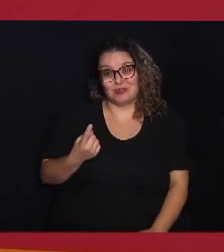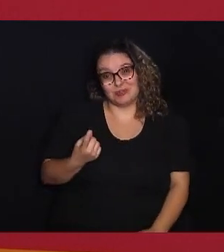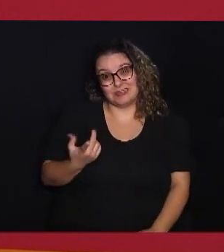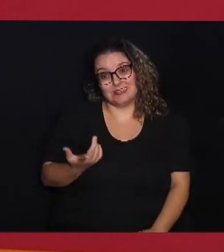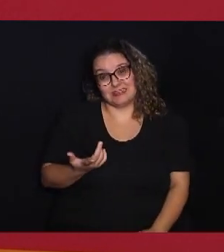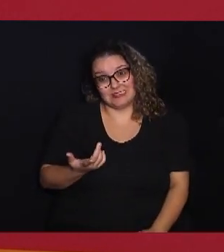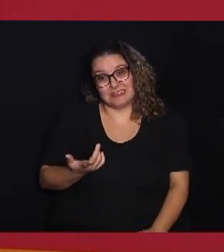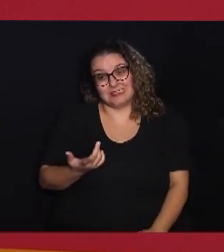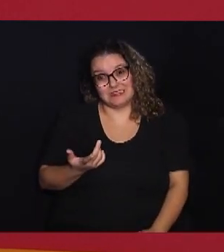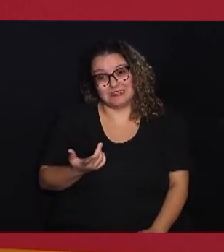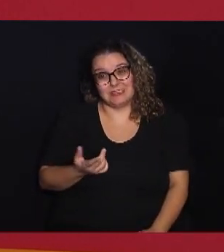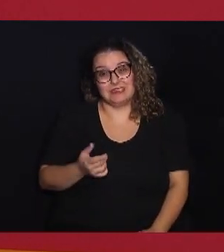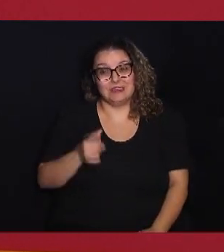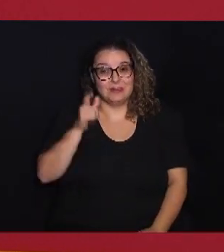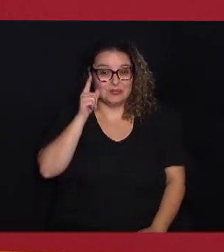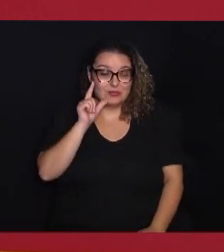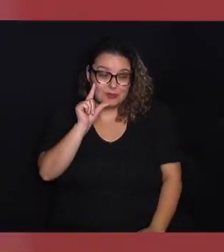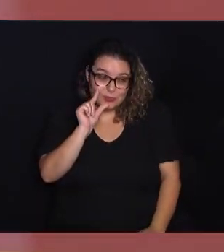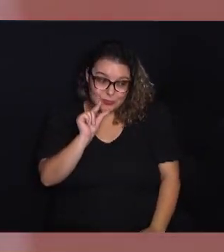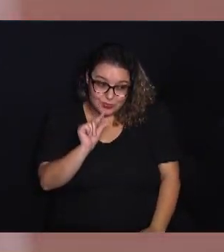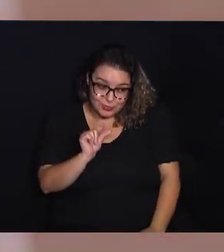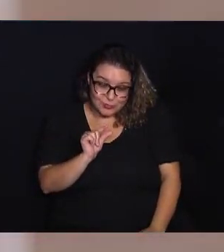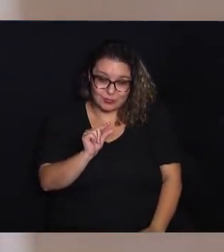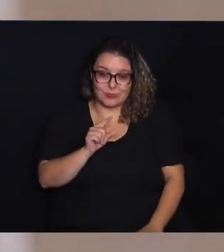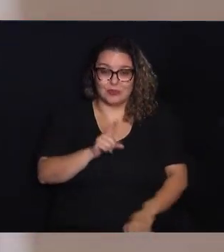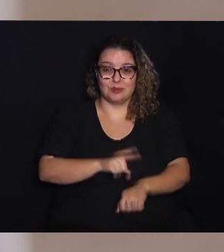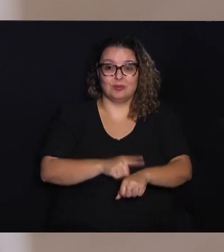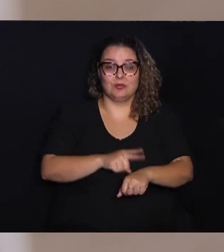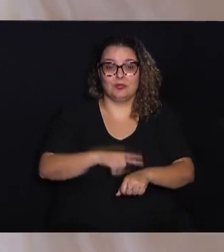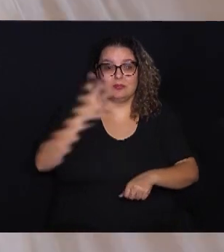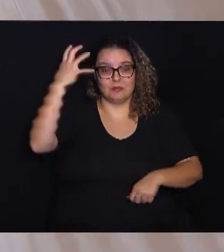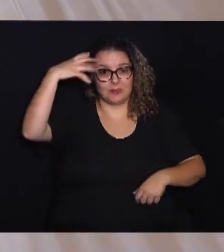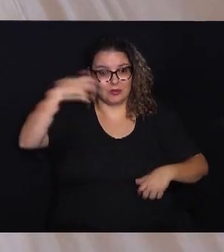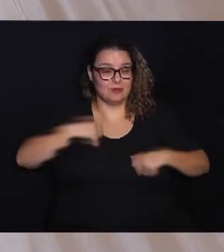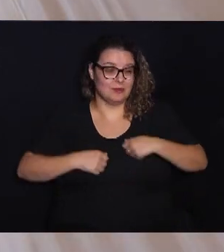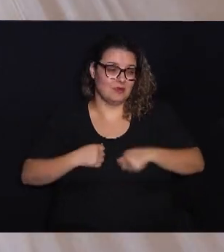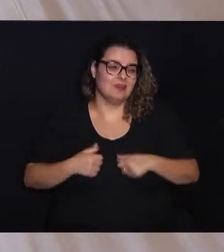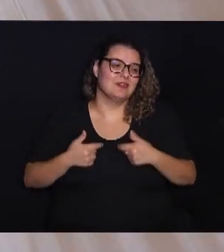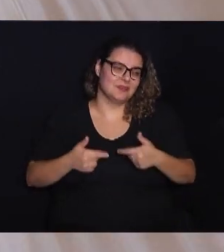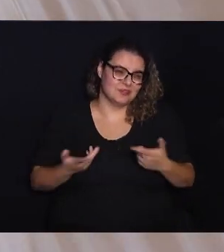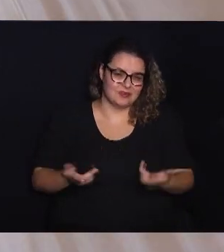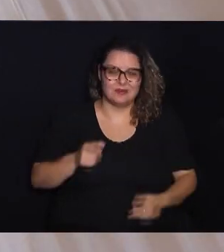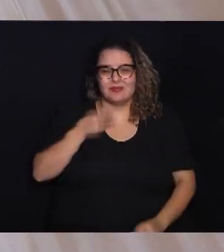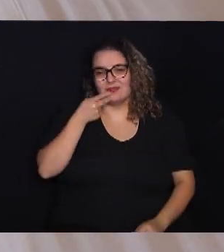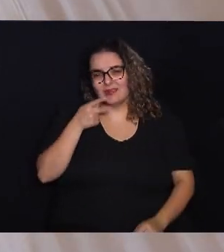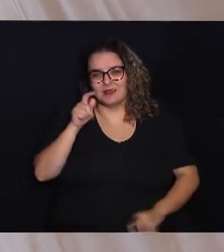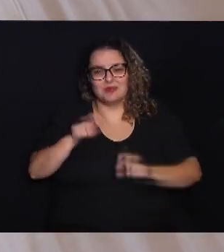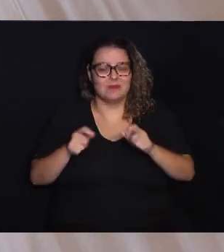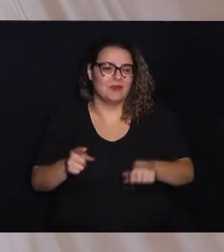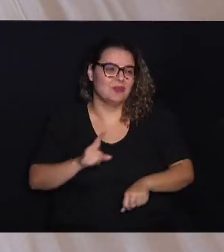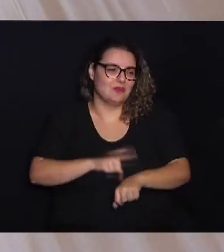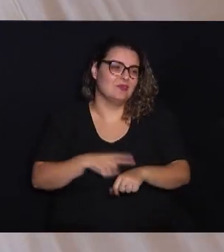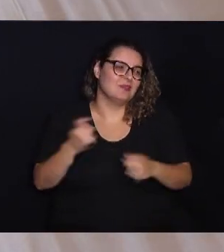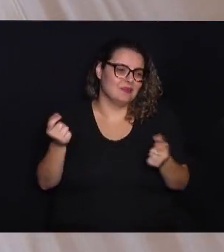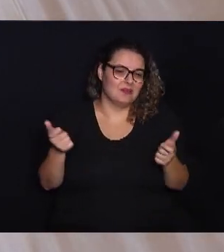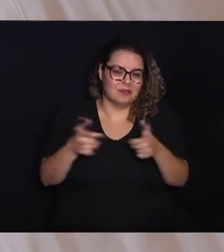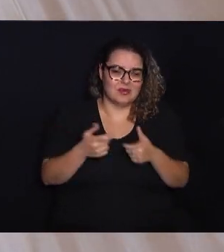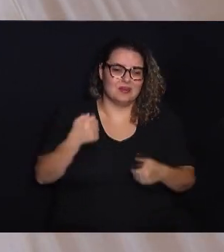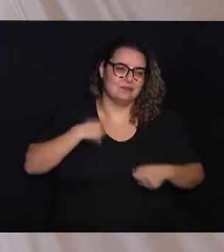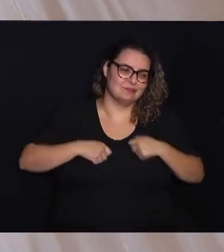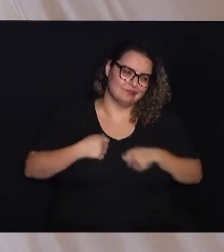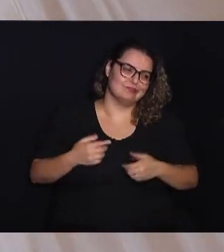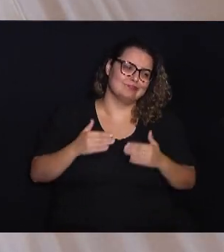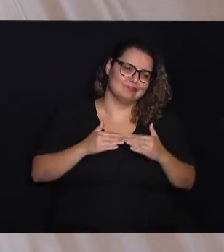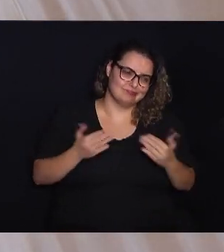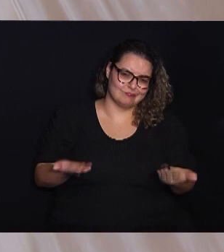único que talvez dê para a gente reduzir um pouquinho, né, o tempo do chuveiro. Mas é muito chato ter que falar para as pessoas reduzirem o seu tempo de banho, né?